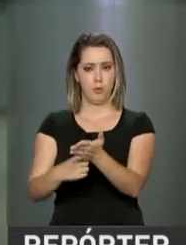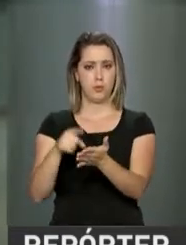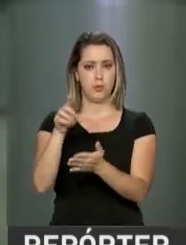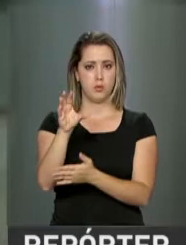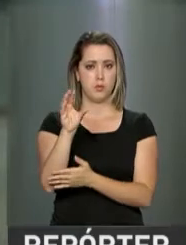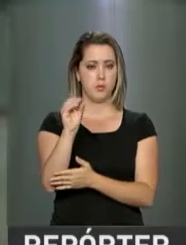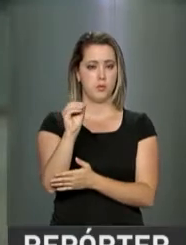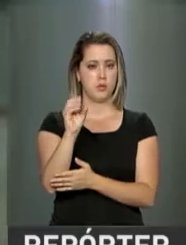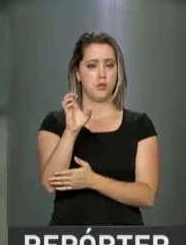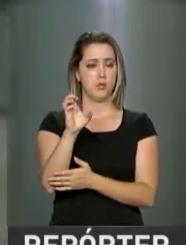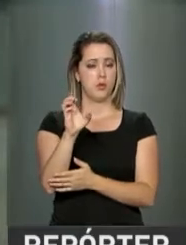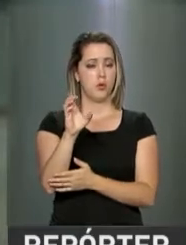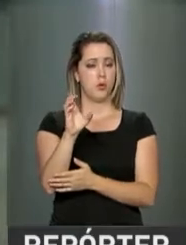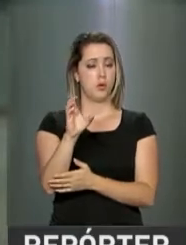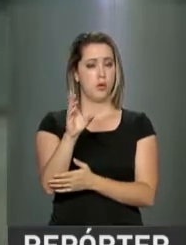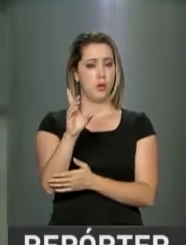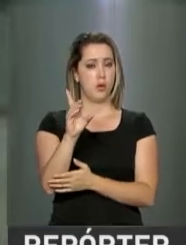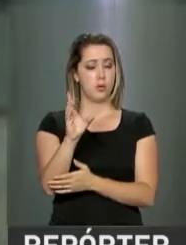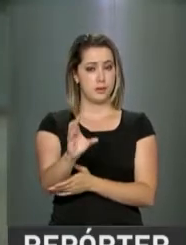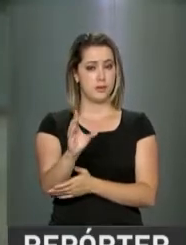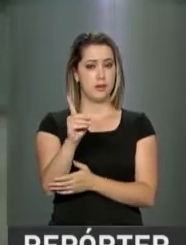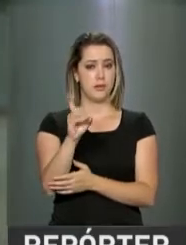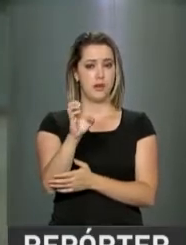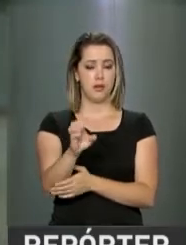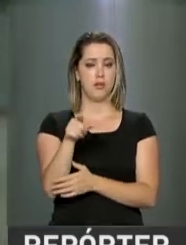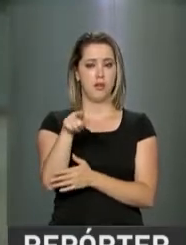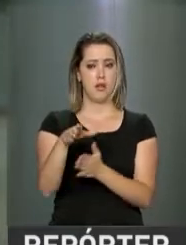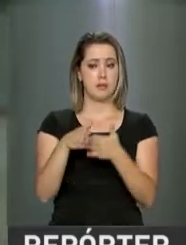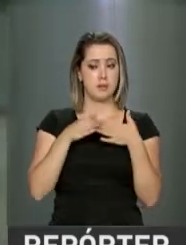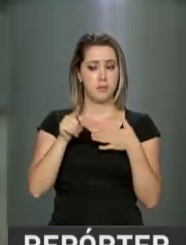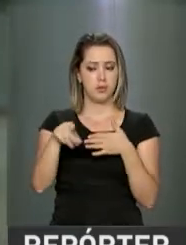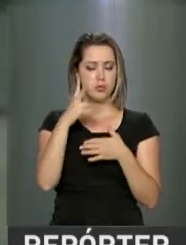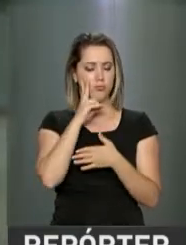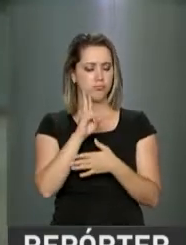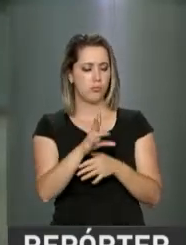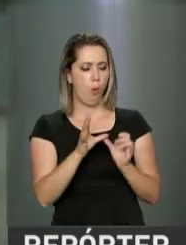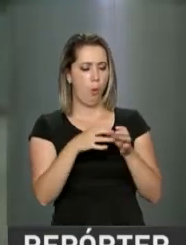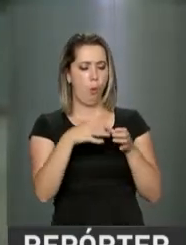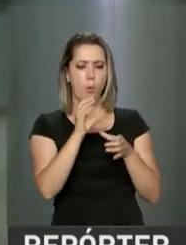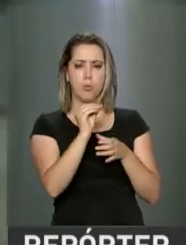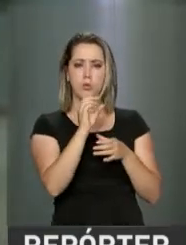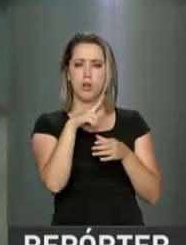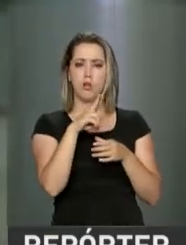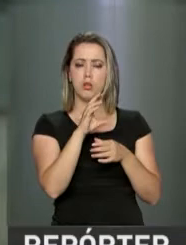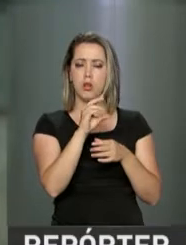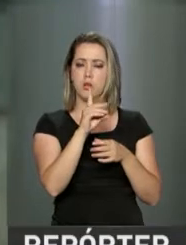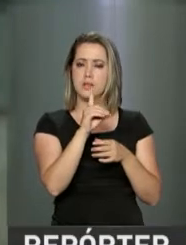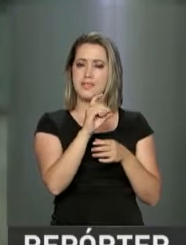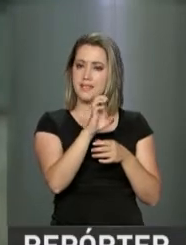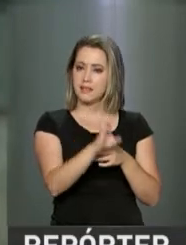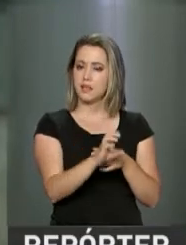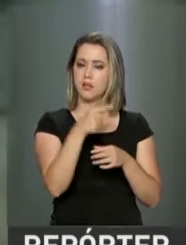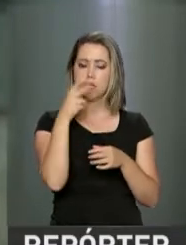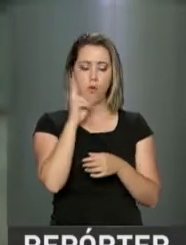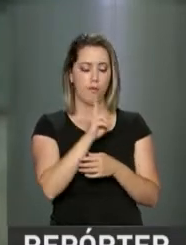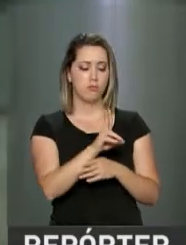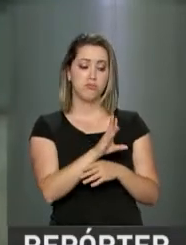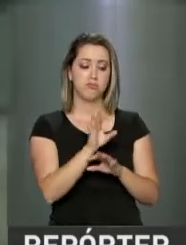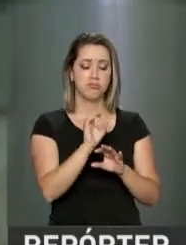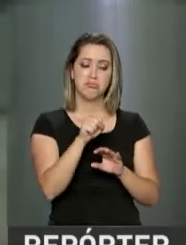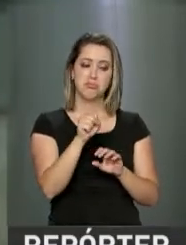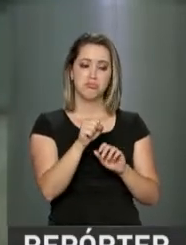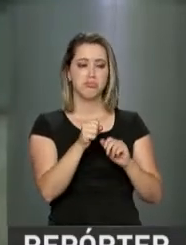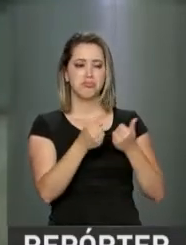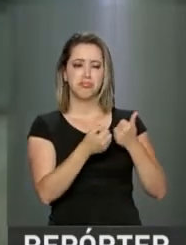Desenvolvimento Econômico, a OCDE. Essa solicitação vai ser analisada pelo secretário-geral da OCDE,